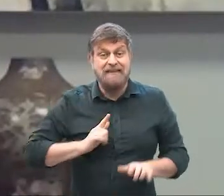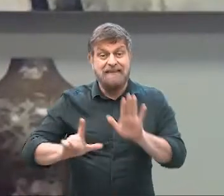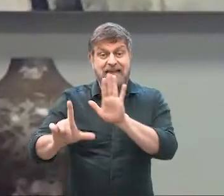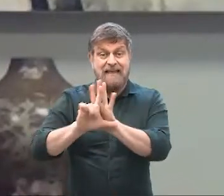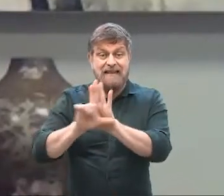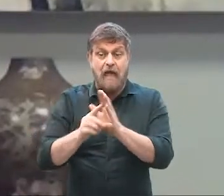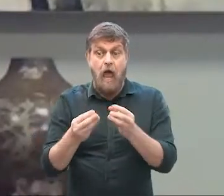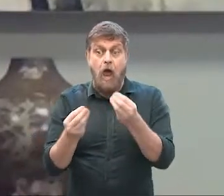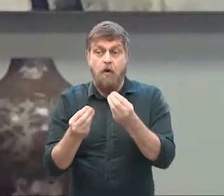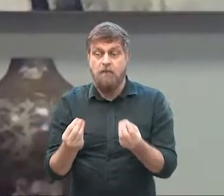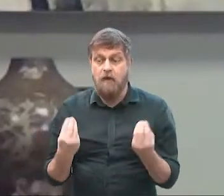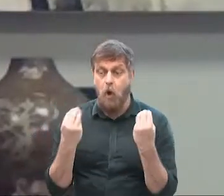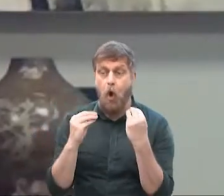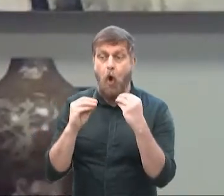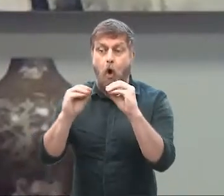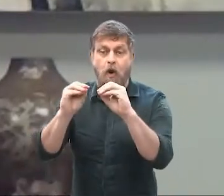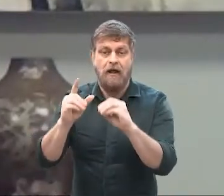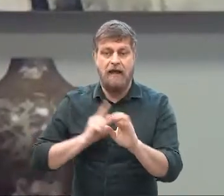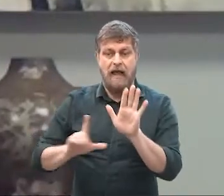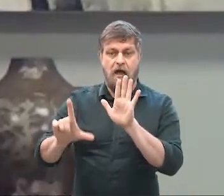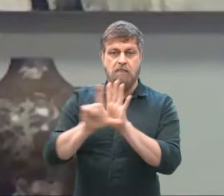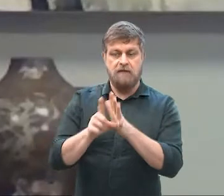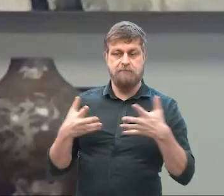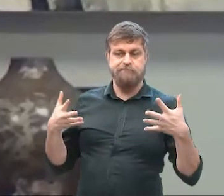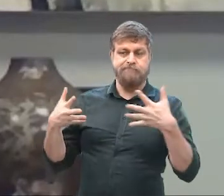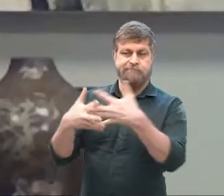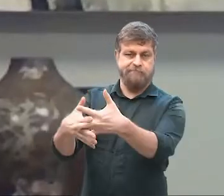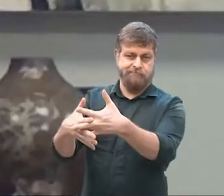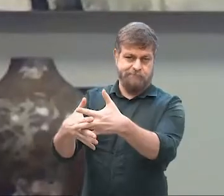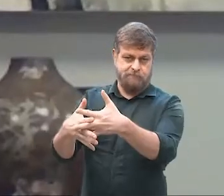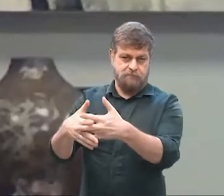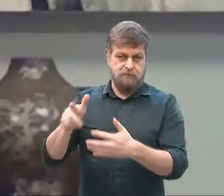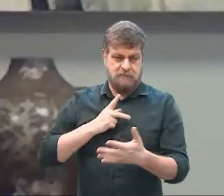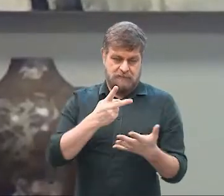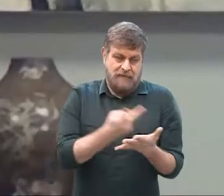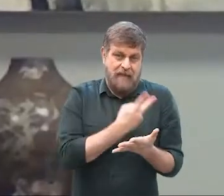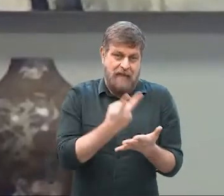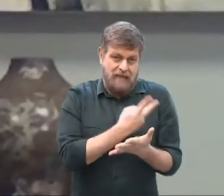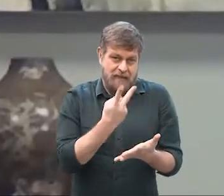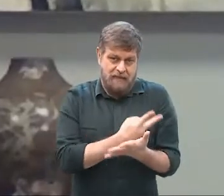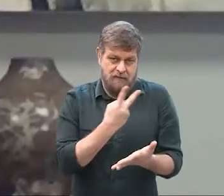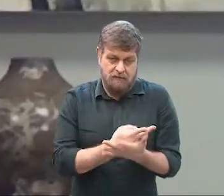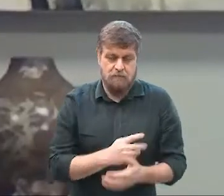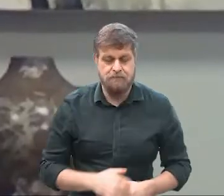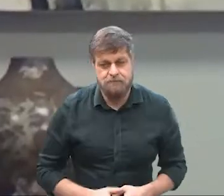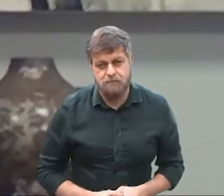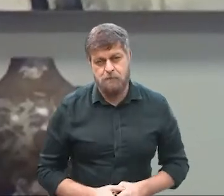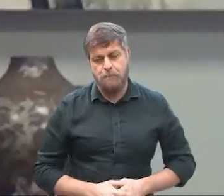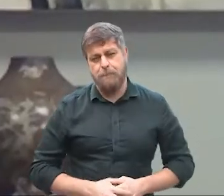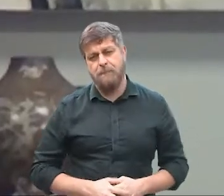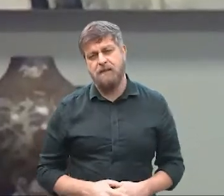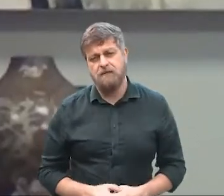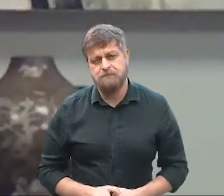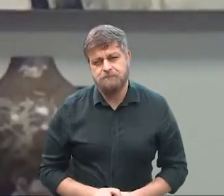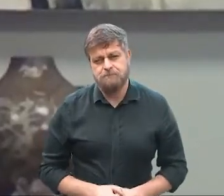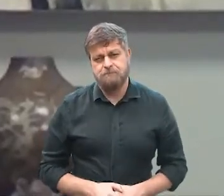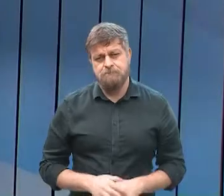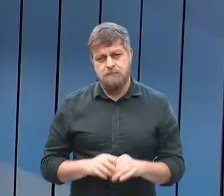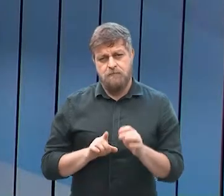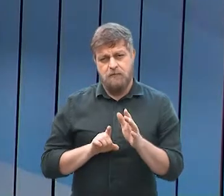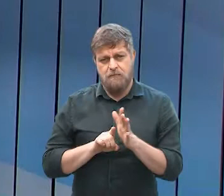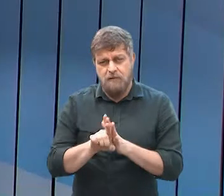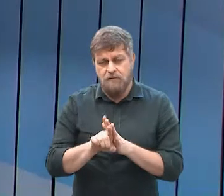uma legislação que possa comprometer a própria vida do campineiro. O